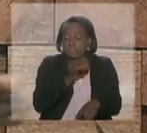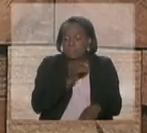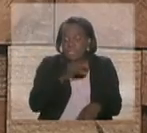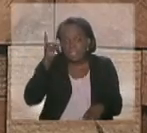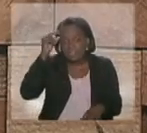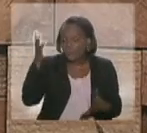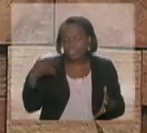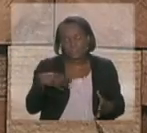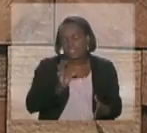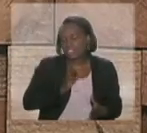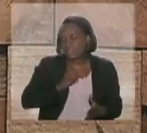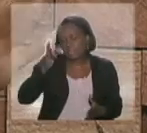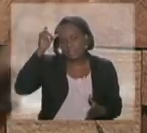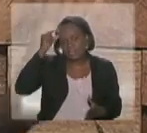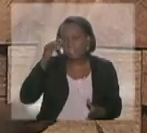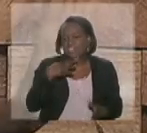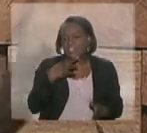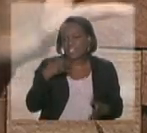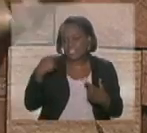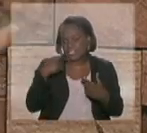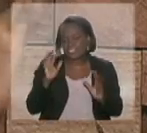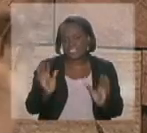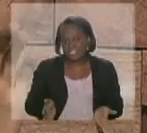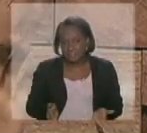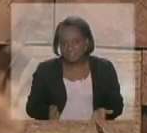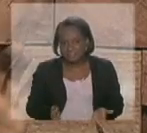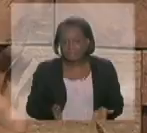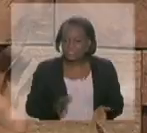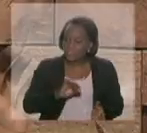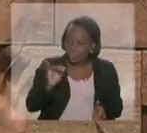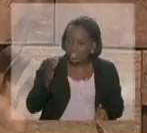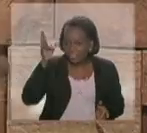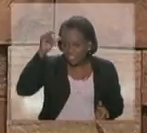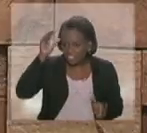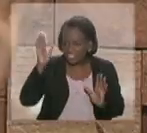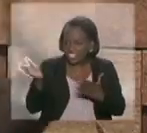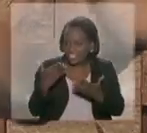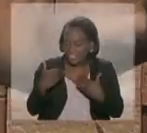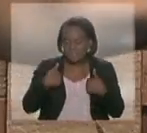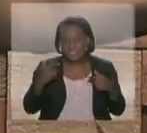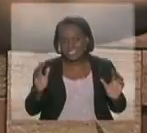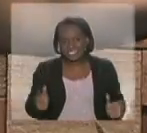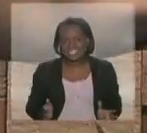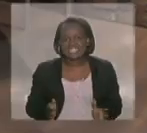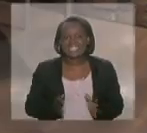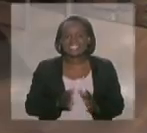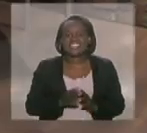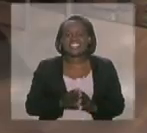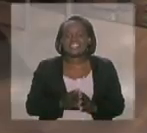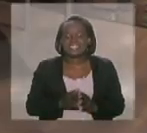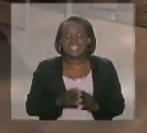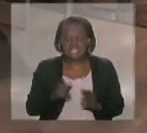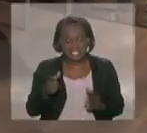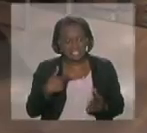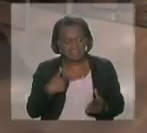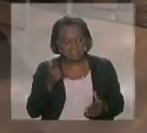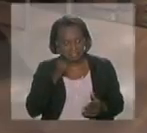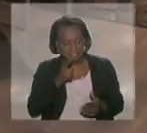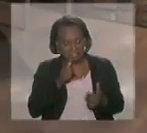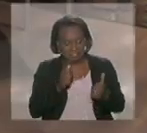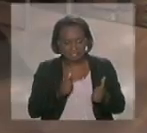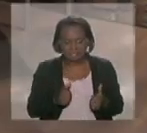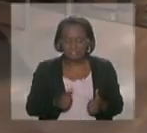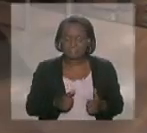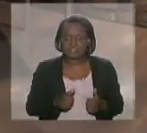naquele cavalo eu com medo da nada aquele cavalo hoje eu adoro um cavalo o cavalo me reconhece olha fala com cavalo o cavalo vem falar comigo fal